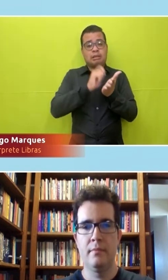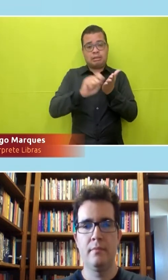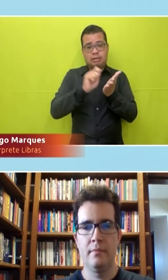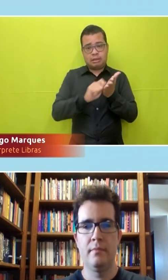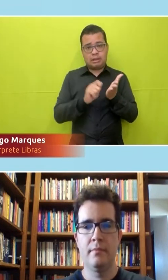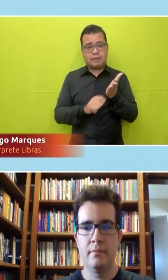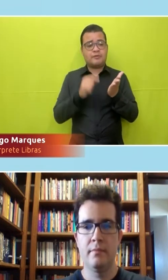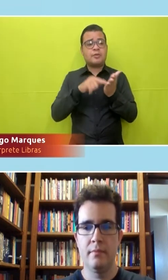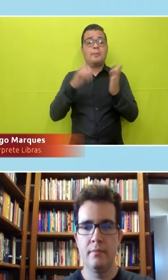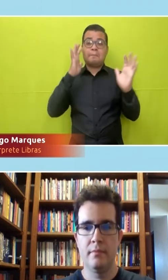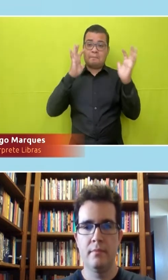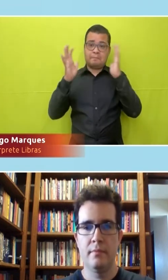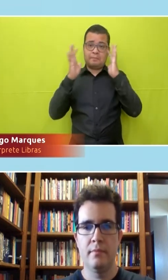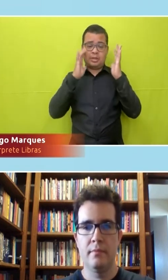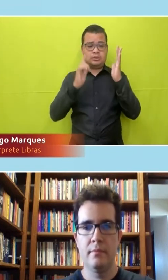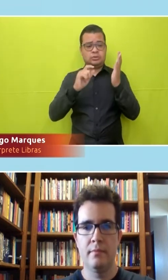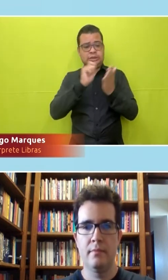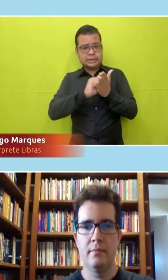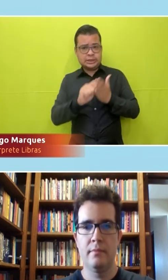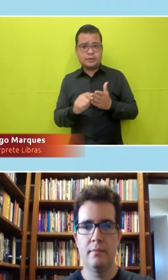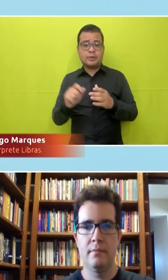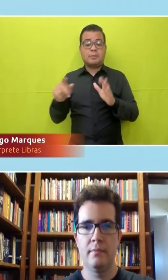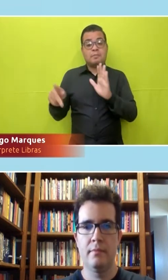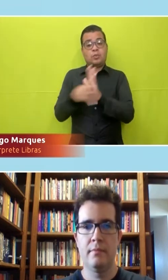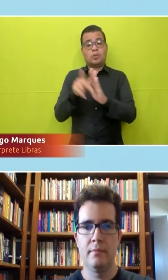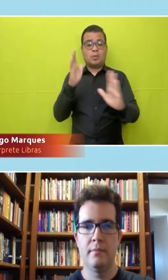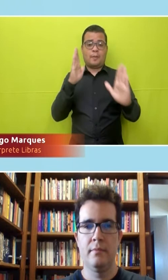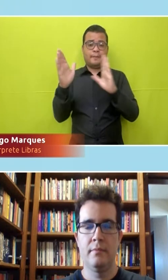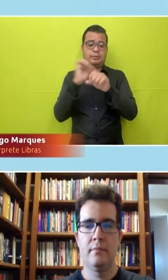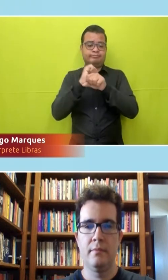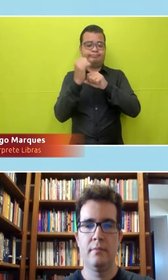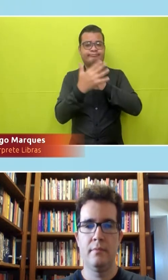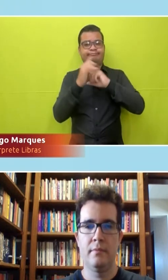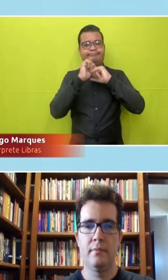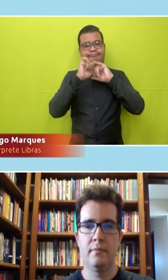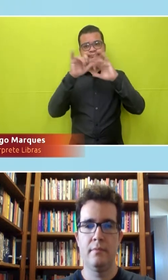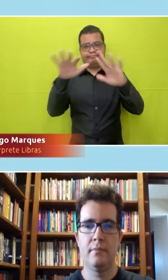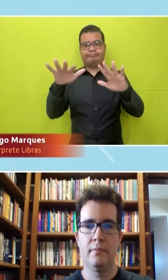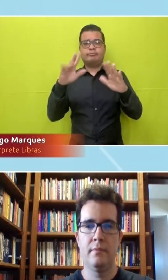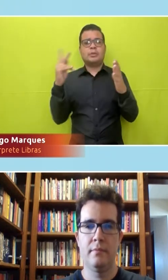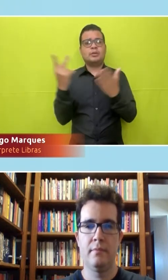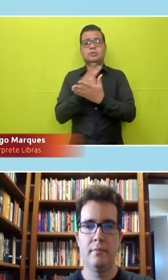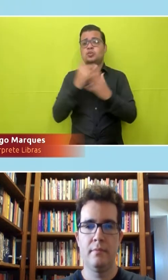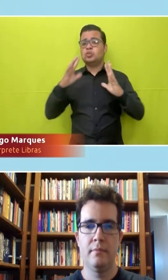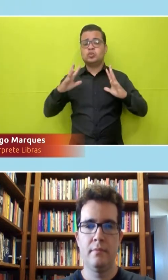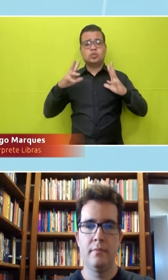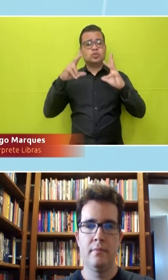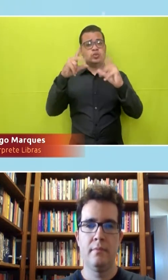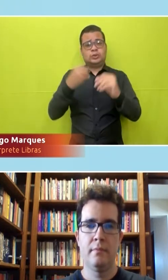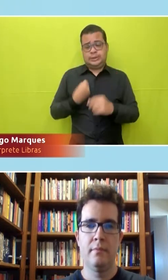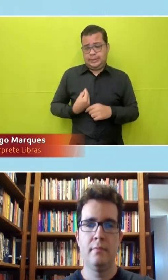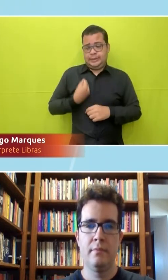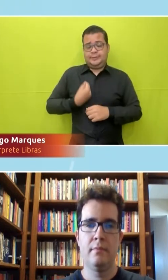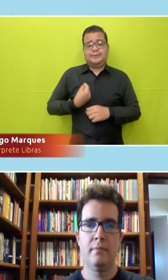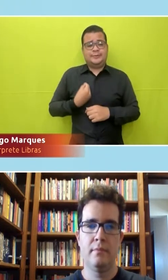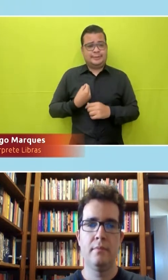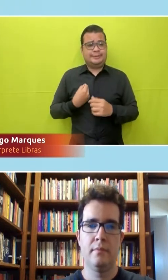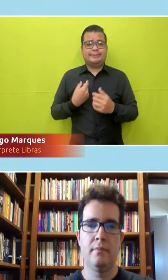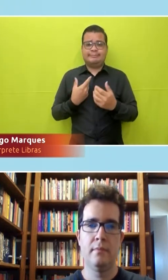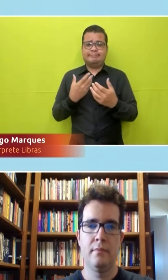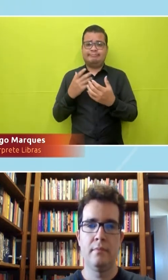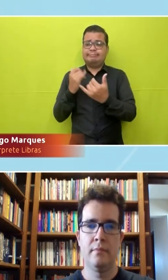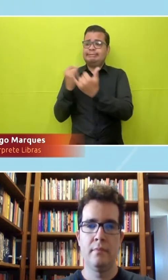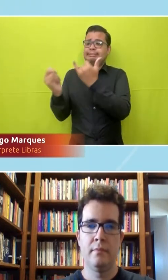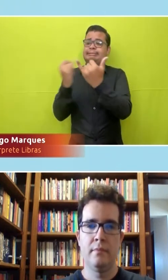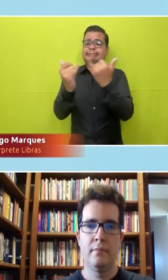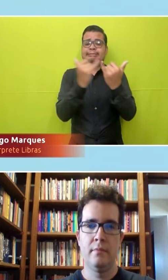pensada durante esse período em que todos nós enfrentamos uma situação muito parecida, né? Dependendo aí da